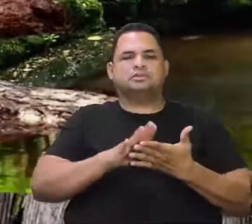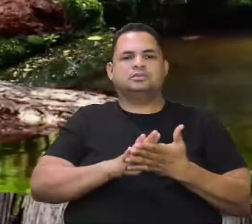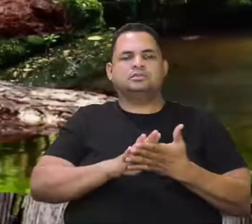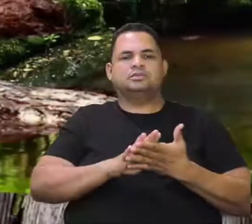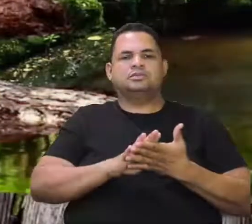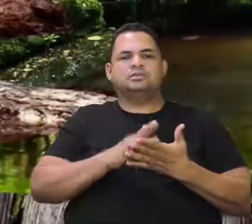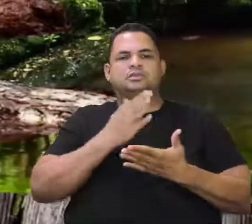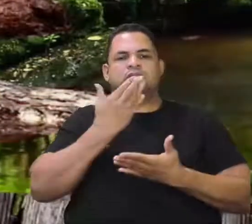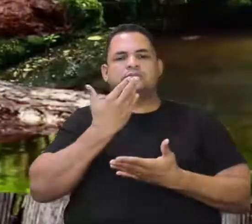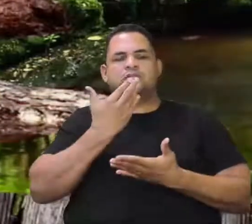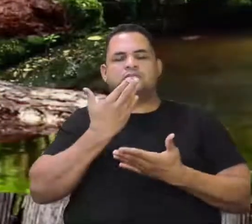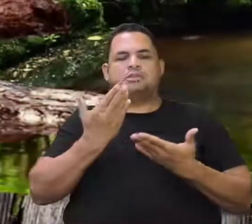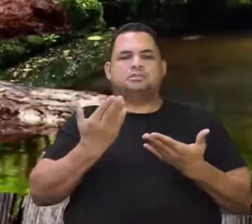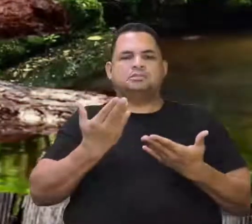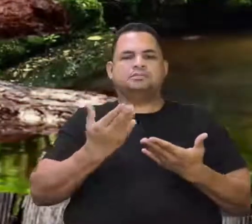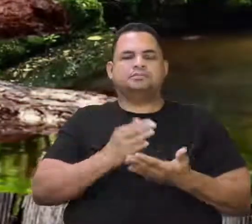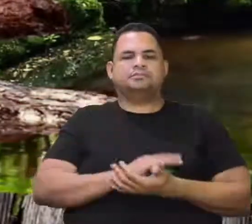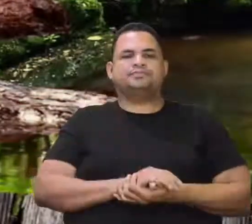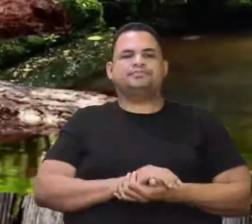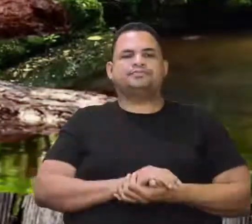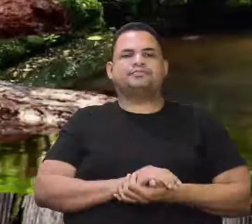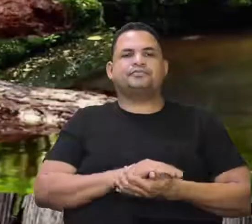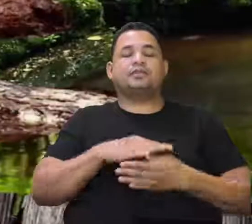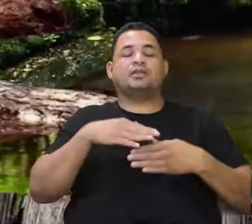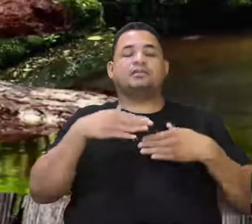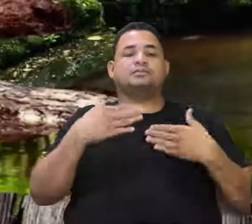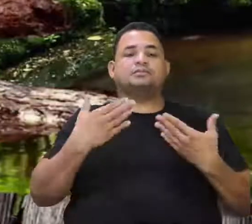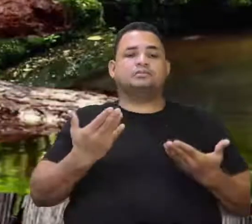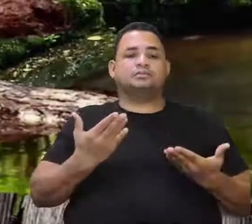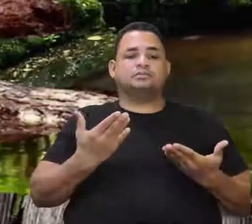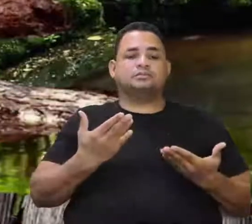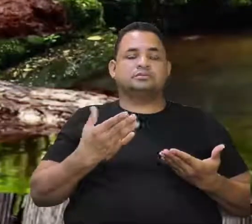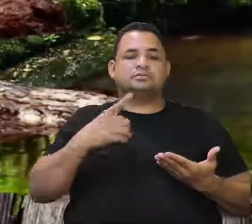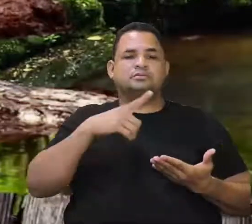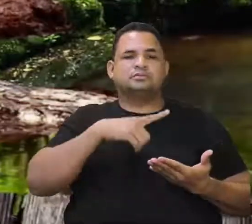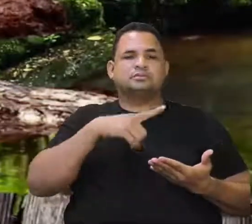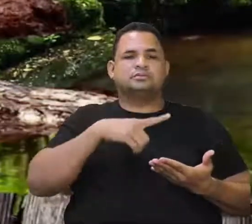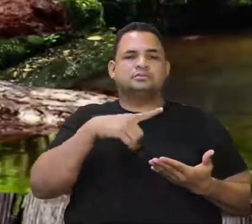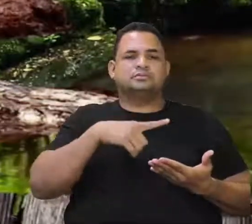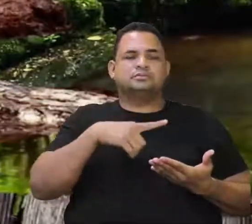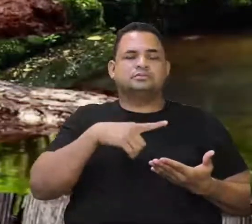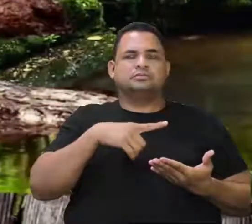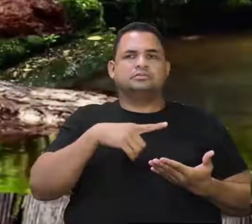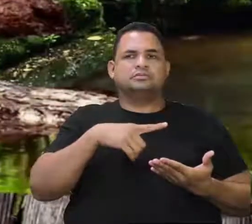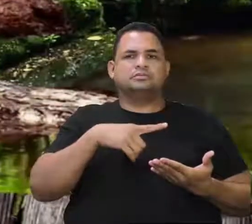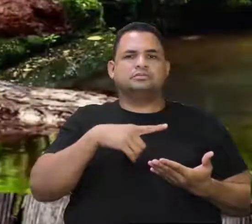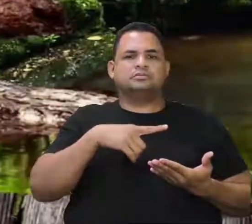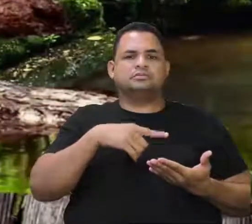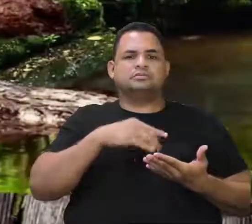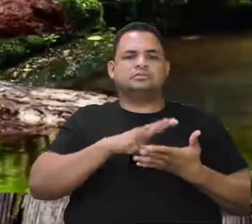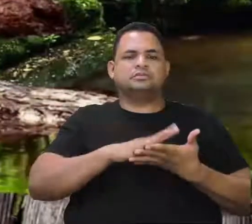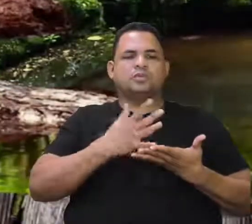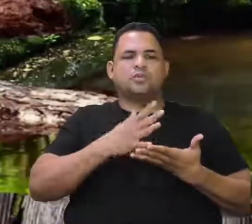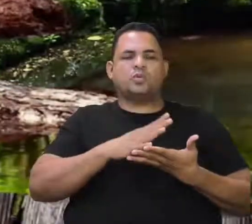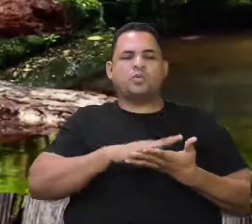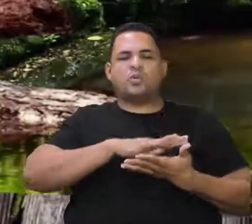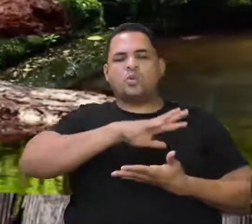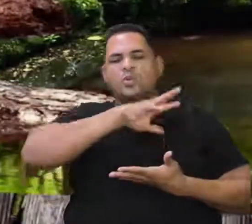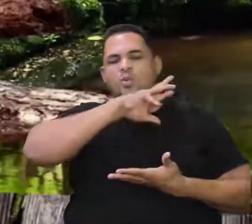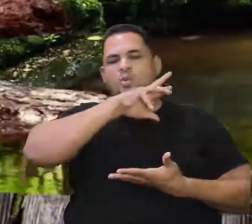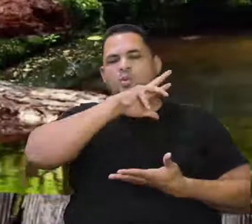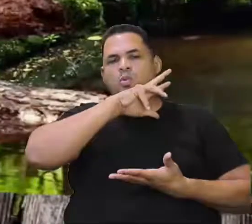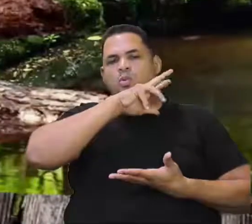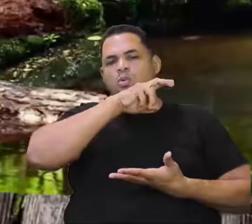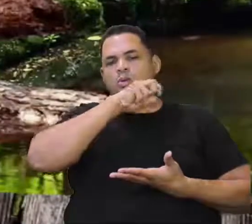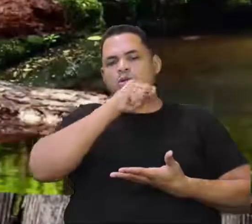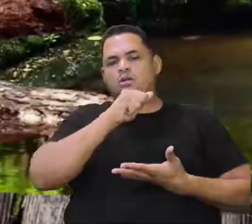de alimentação, né? Quando você tem no caso, um animal onívoro, porque quem